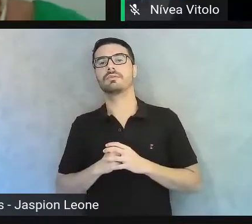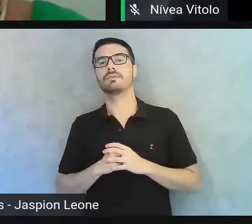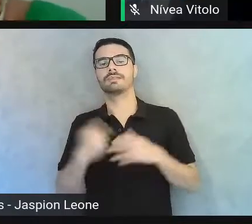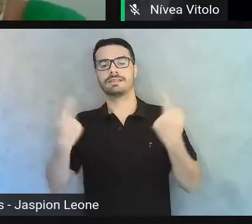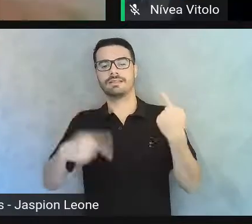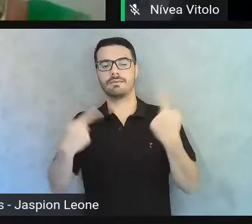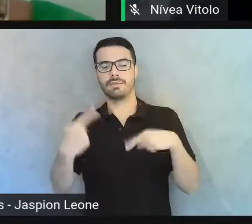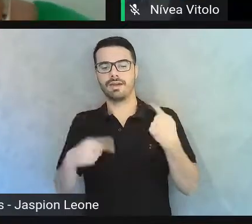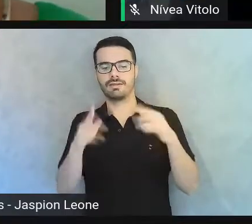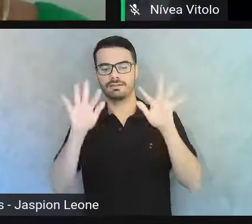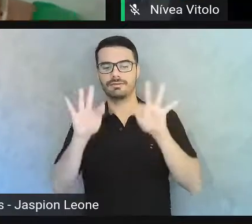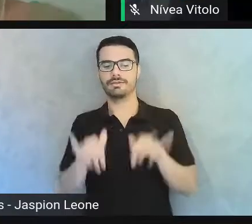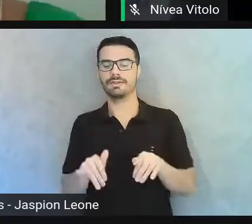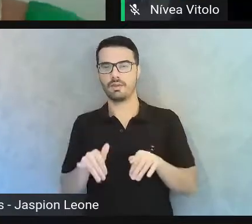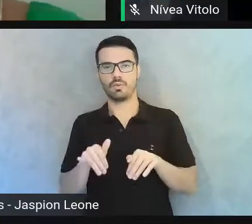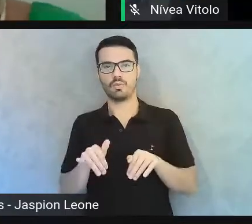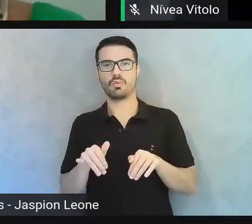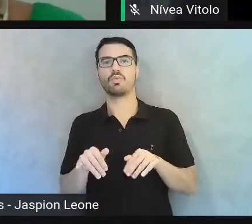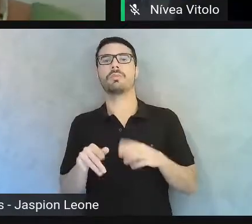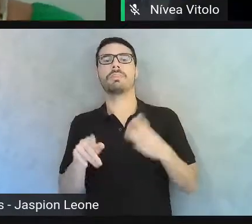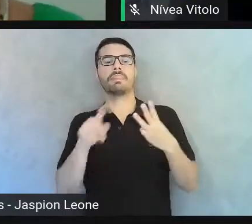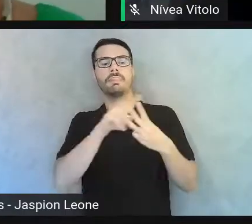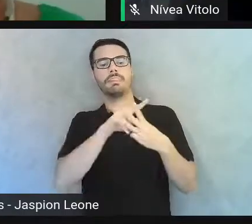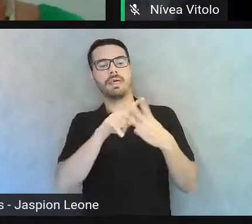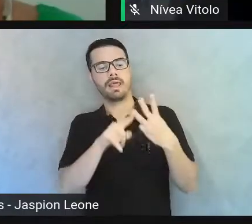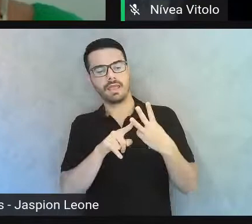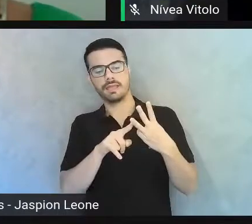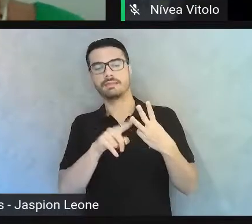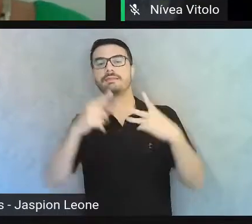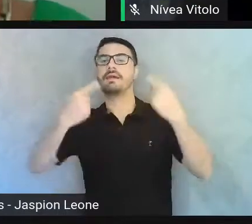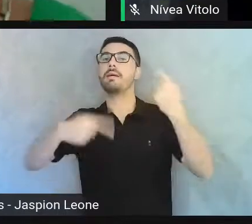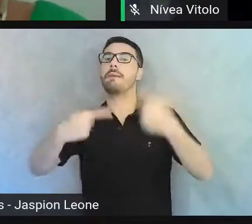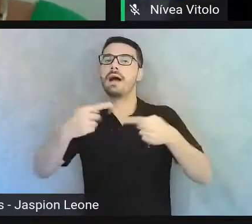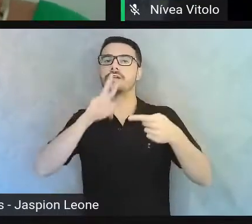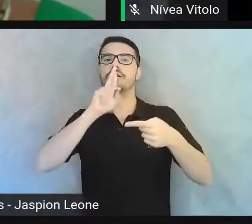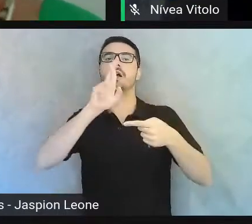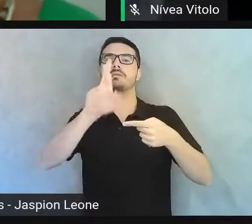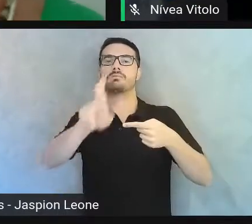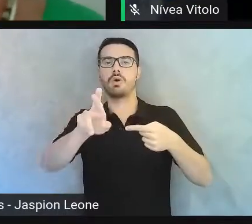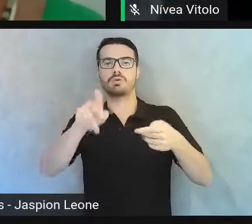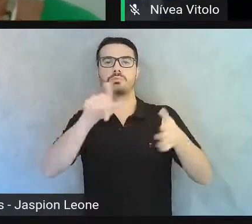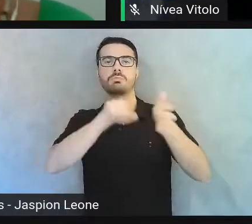debates para o final. Após os 3, a gente faz o debate e responde perguntas.